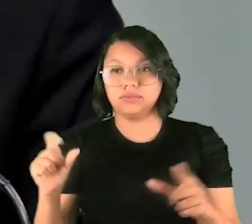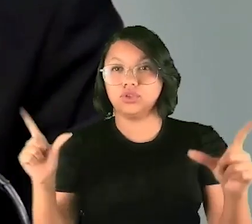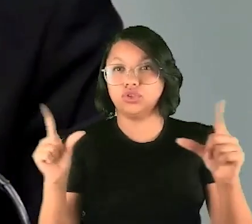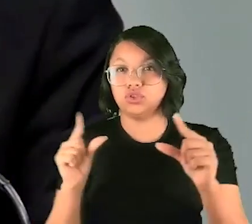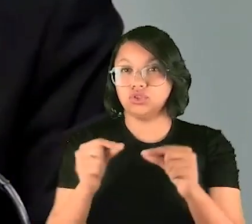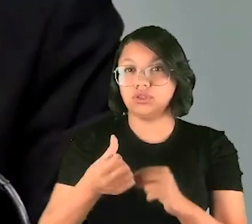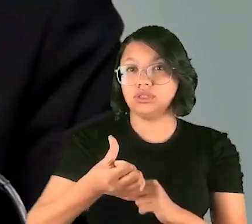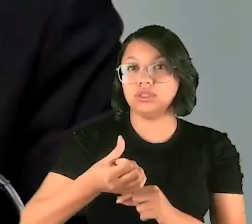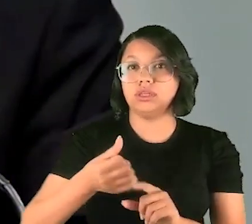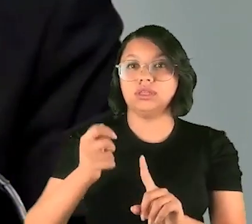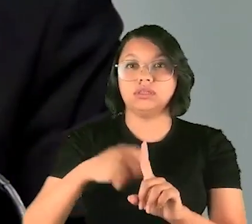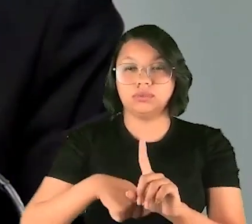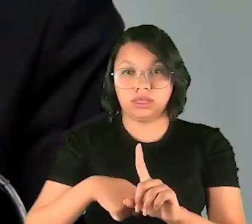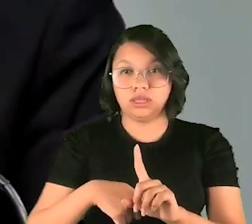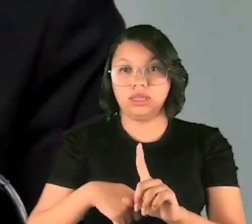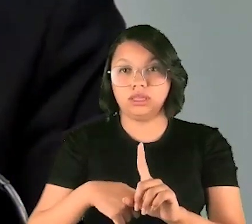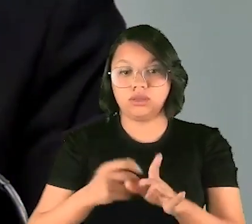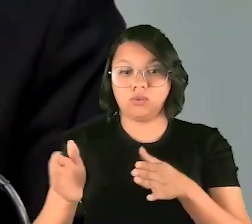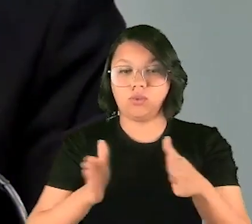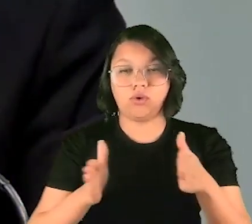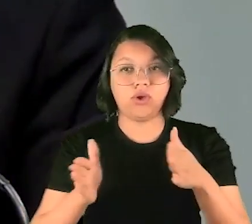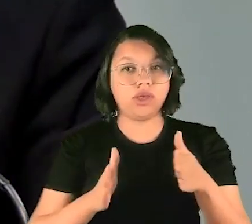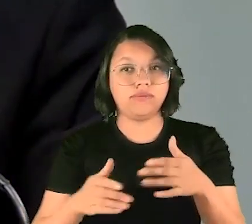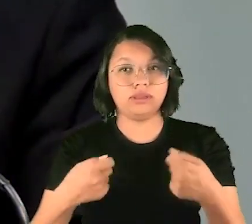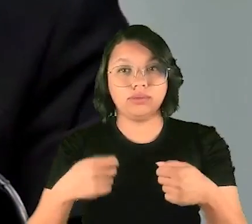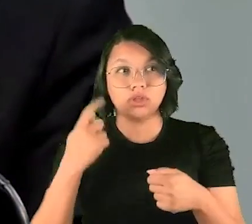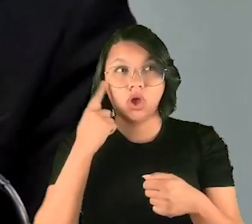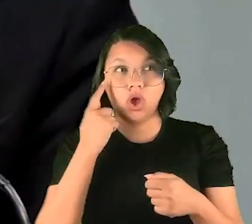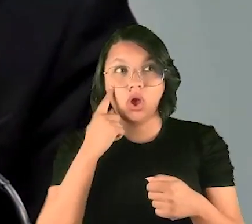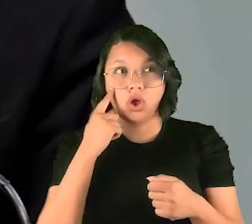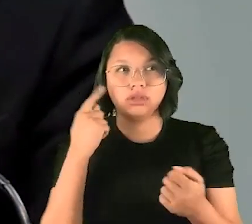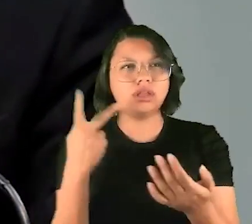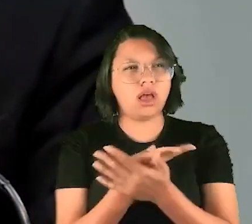na época da ANS de que se encurtaria para 6